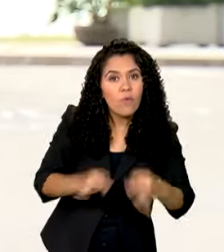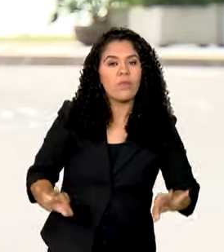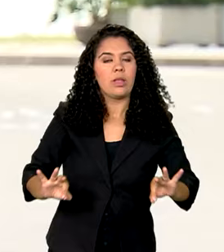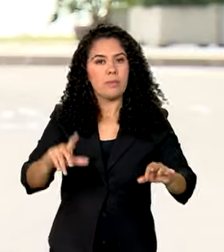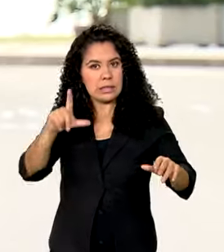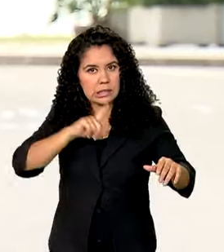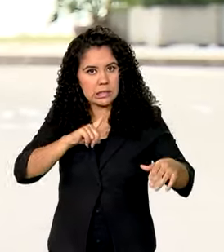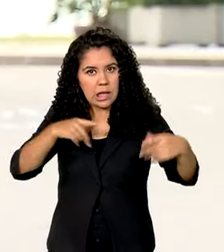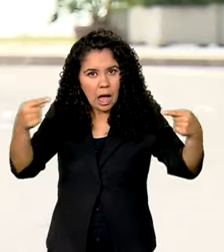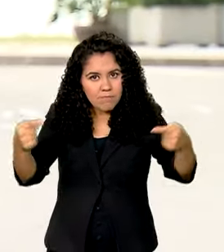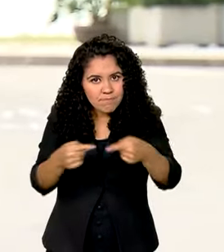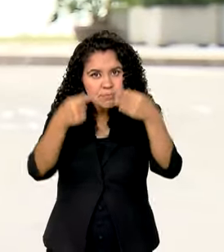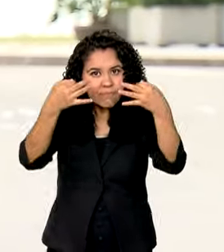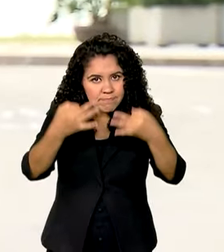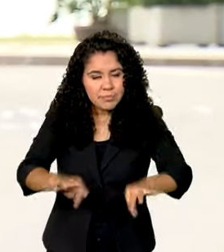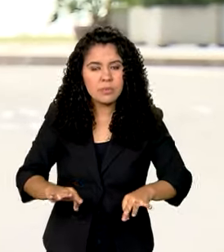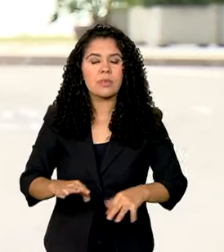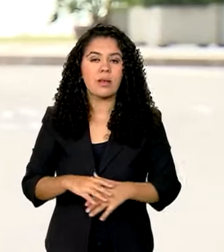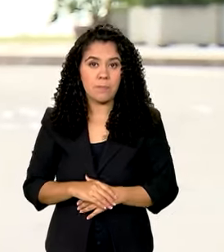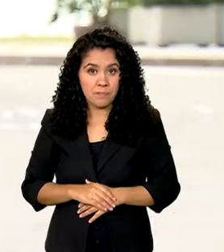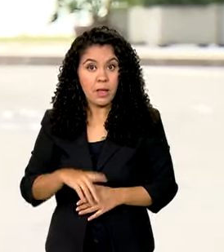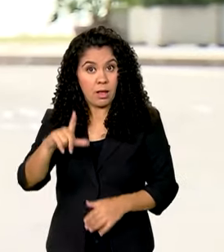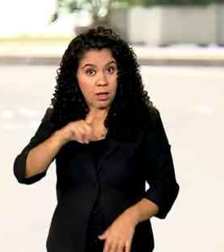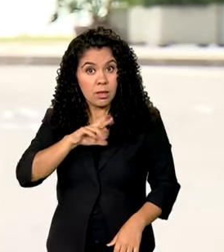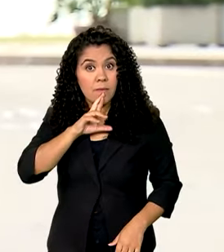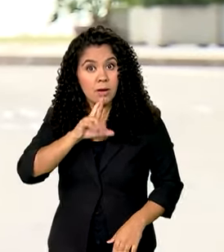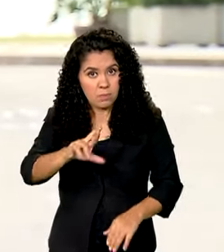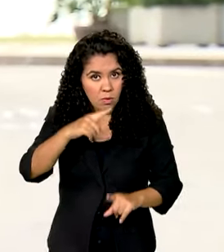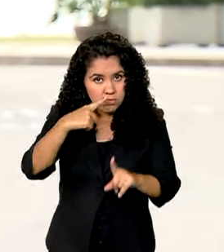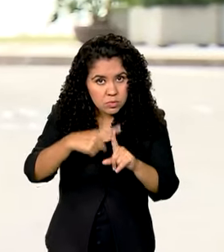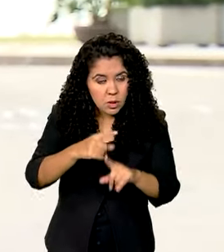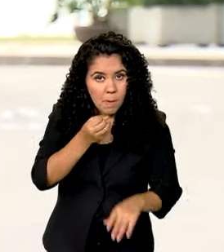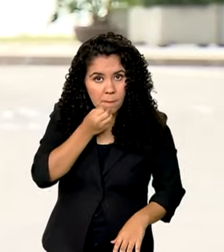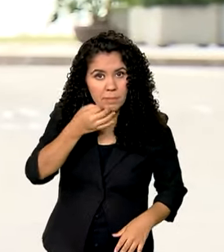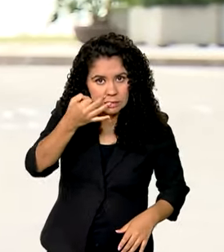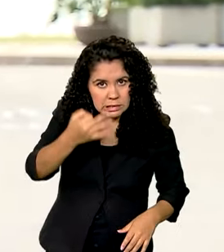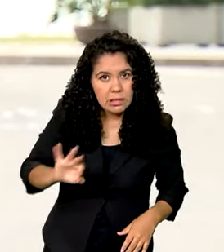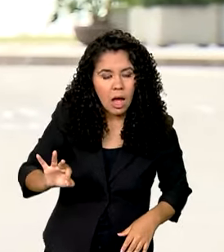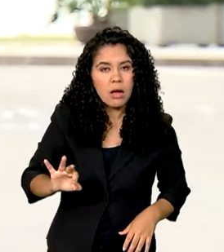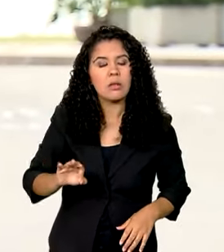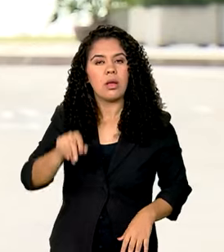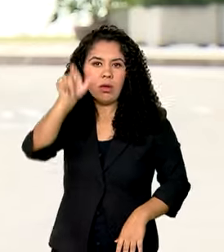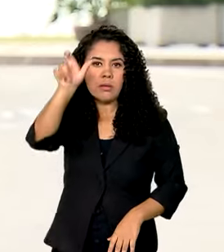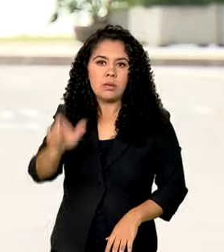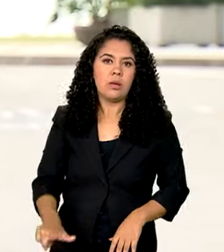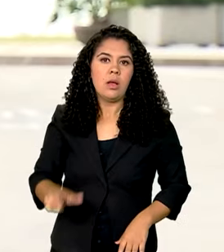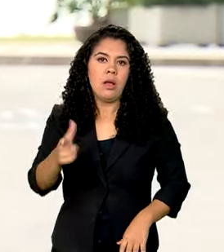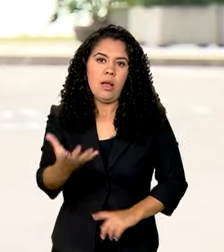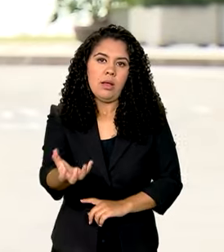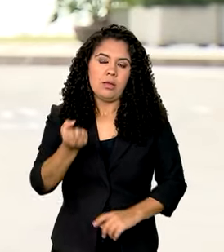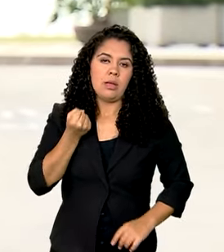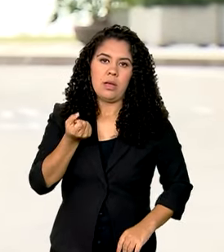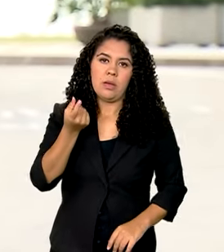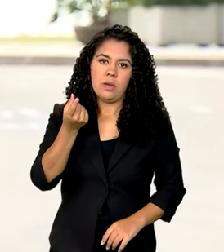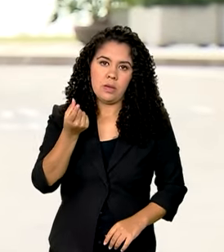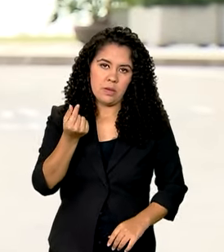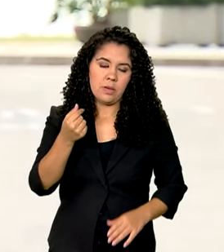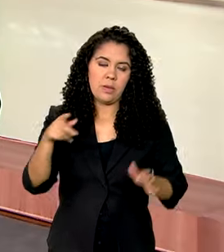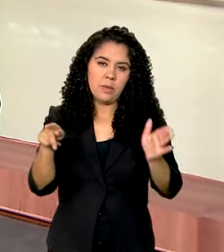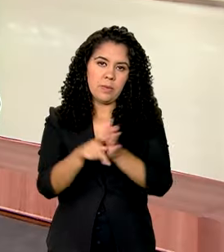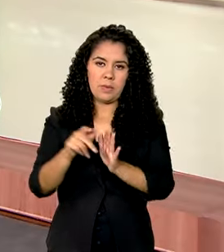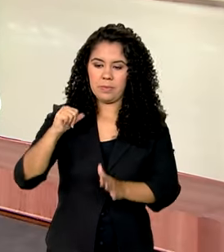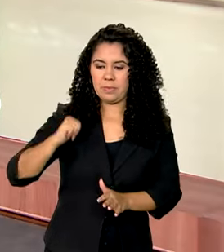o CPF que foi informado. Tendo uma resposta positiva, o cidadão vai receber ali no momento o pagamento do Bolsa Família.